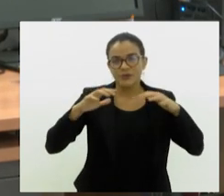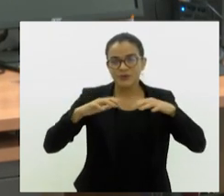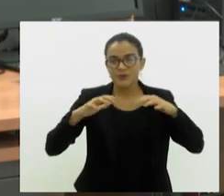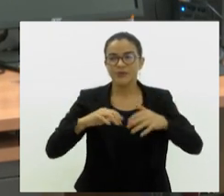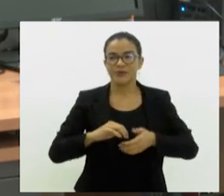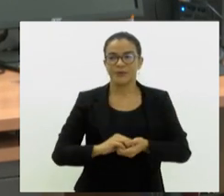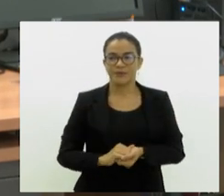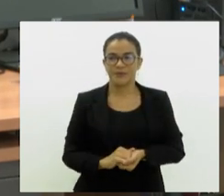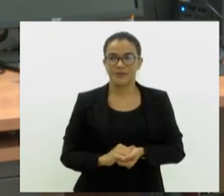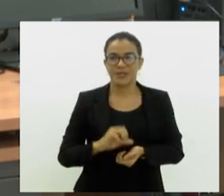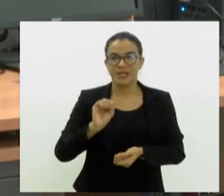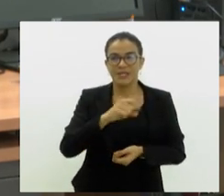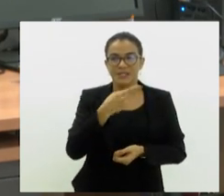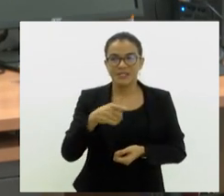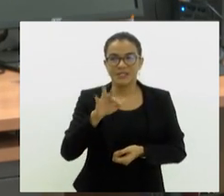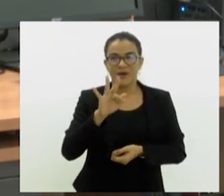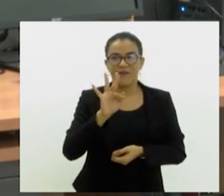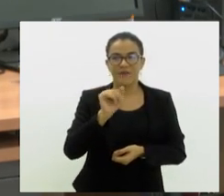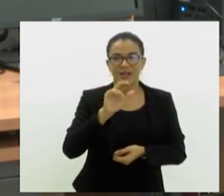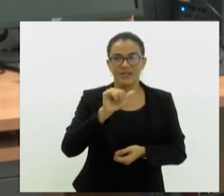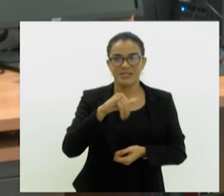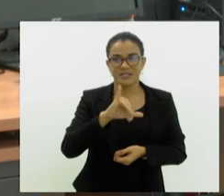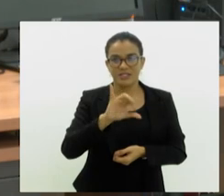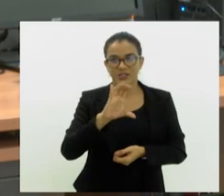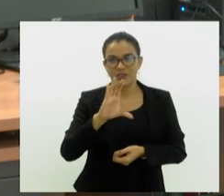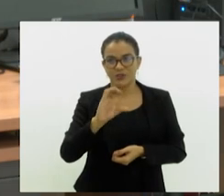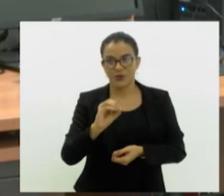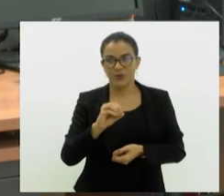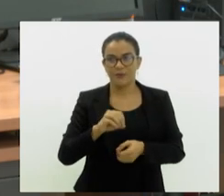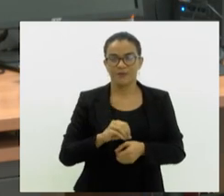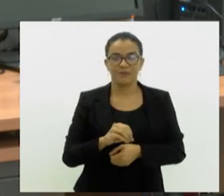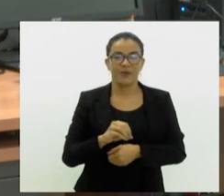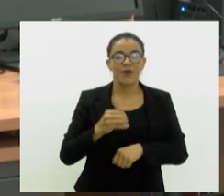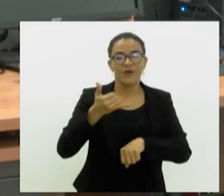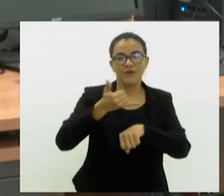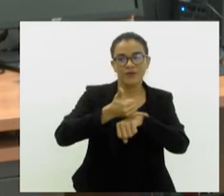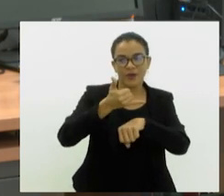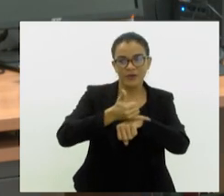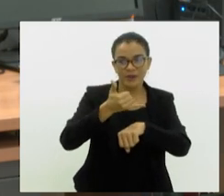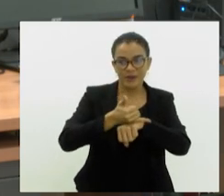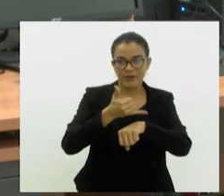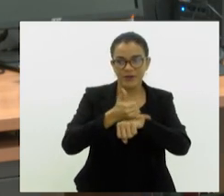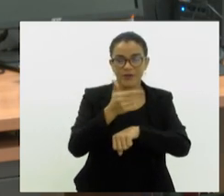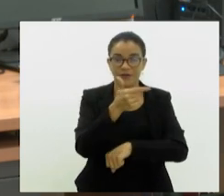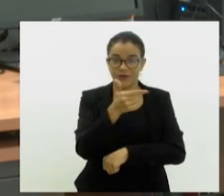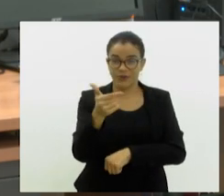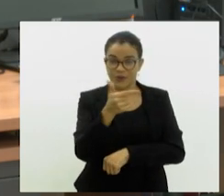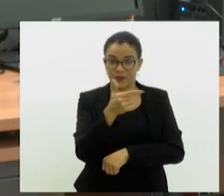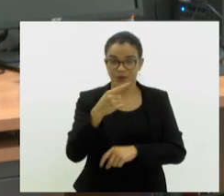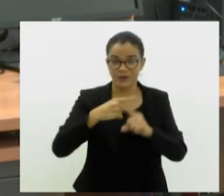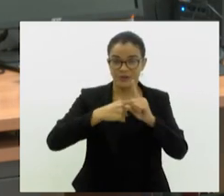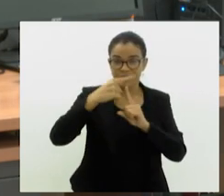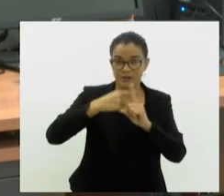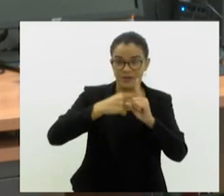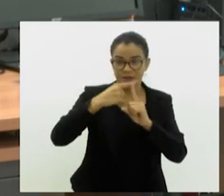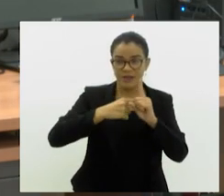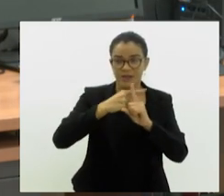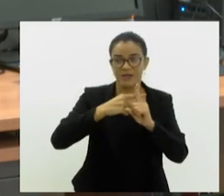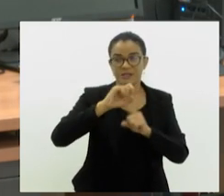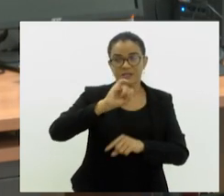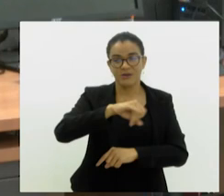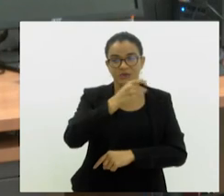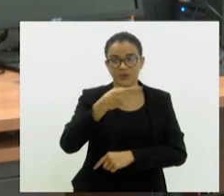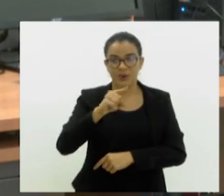São Francisco de Itabapoana, 25 graus. Volta Redonda, 22 graus. E São João da Barra,